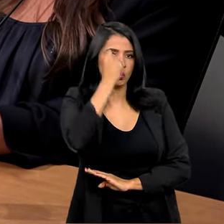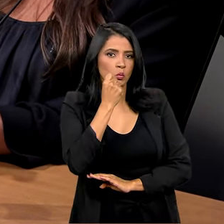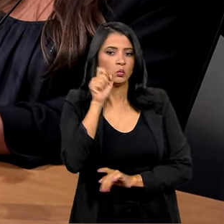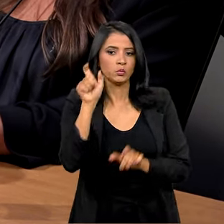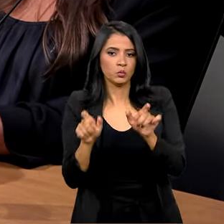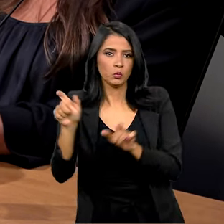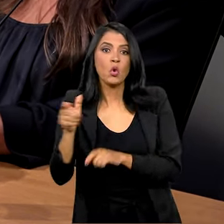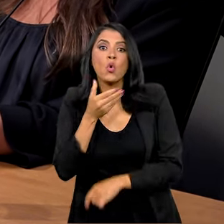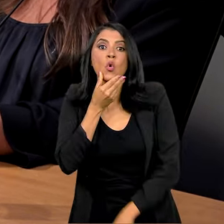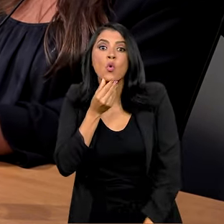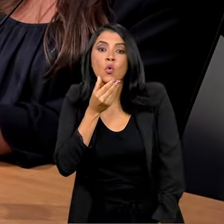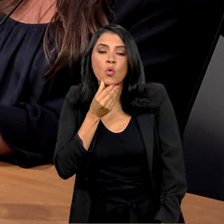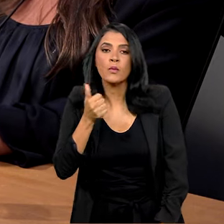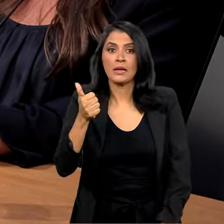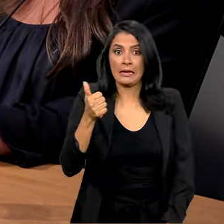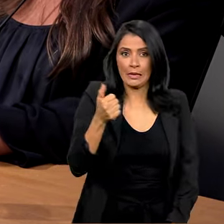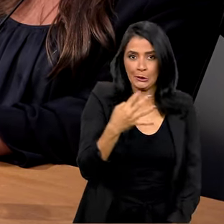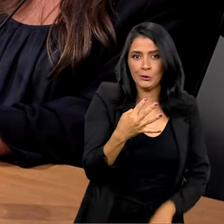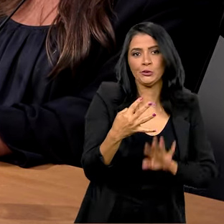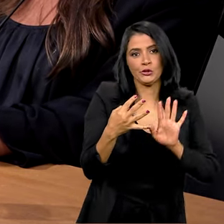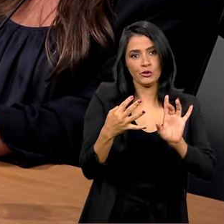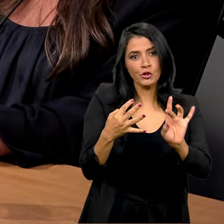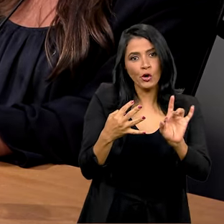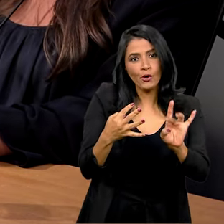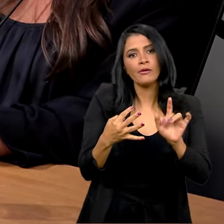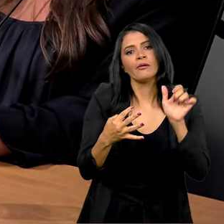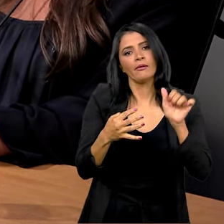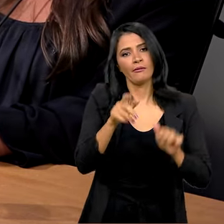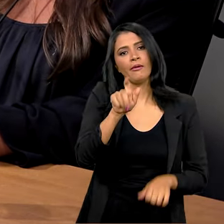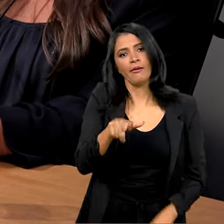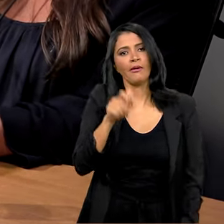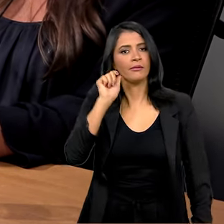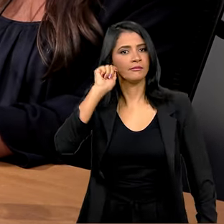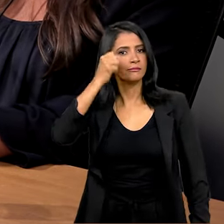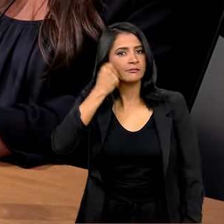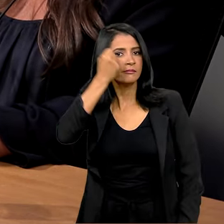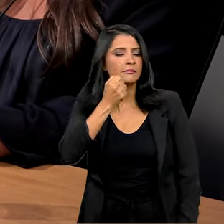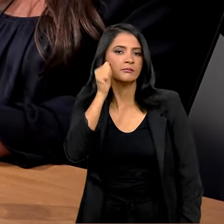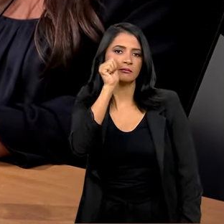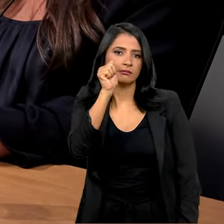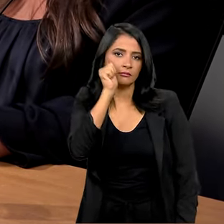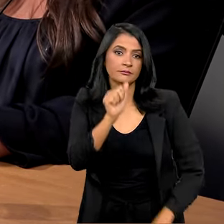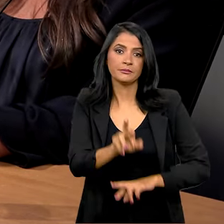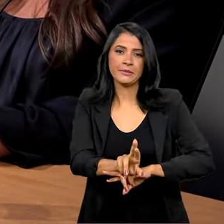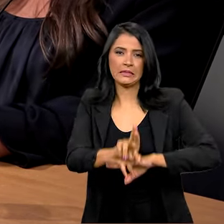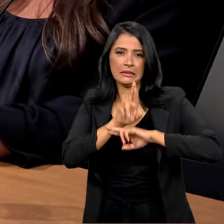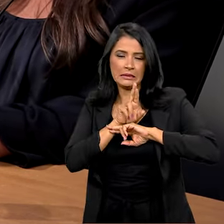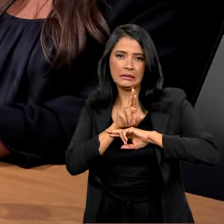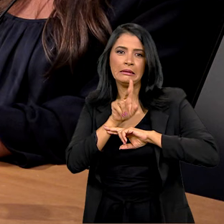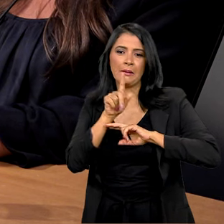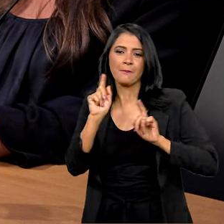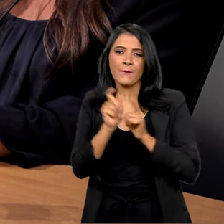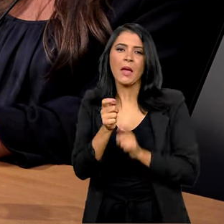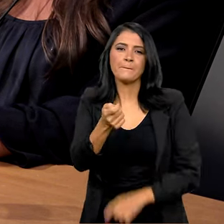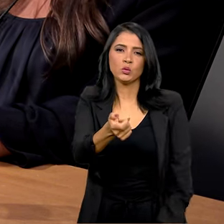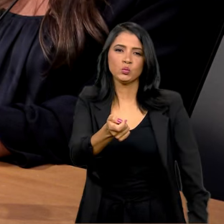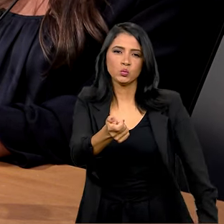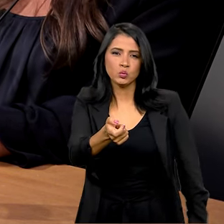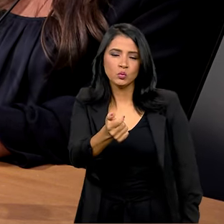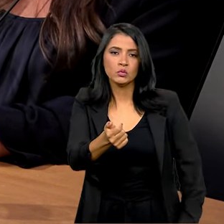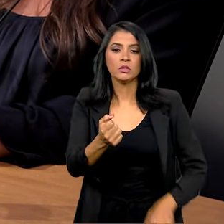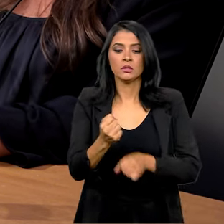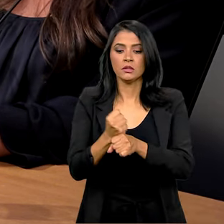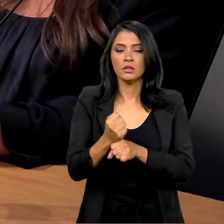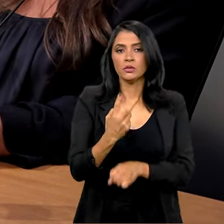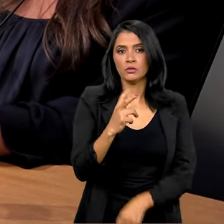apenas 14 são senadoras mulheres e então verificamos que a representatividade é bastante baixa